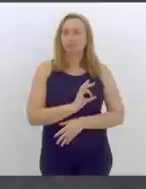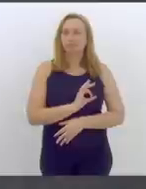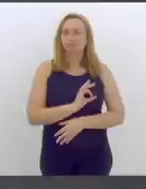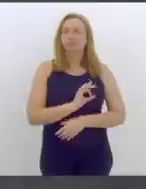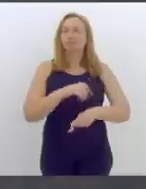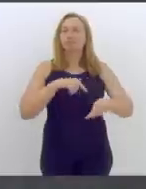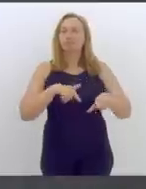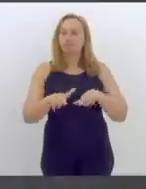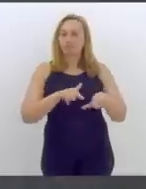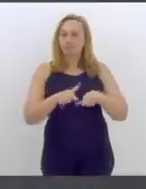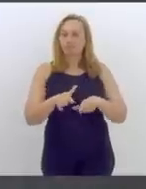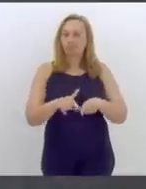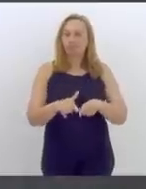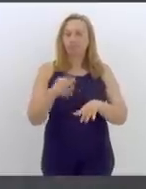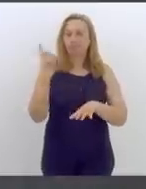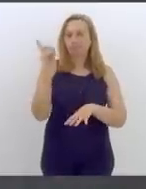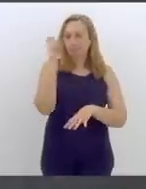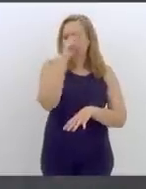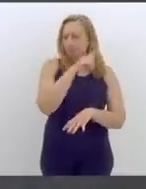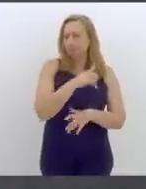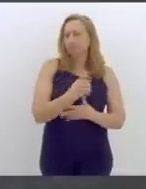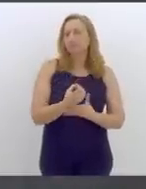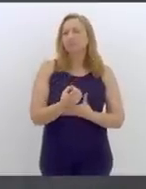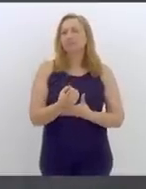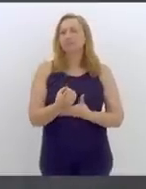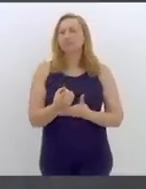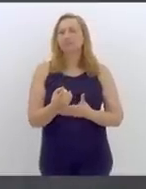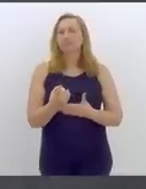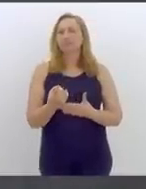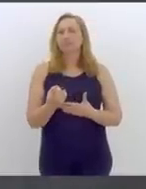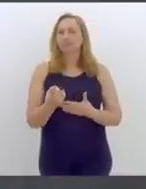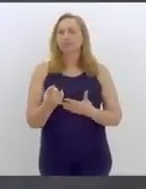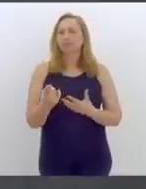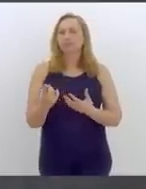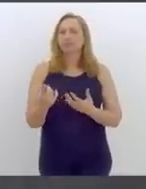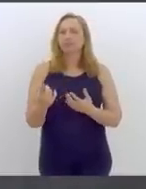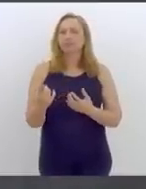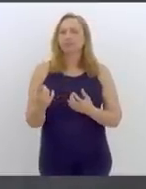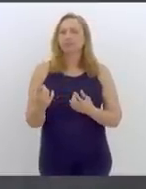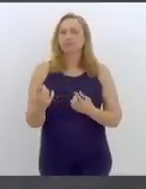absurda operando na rua sofrendo assédios